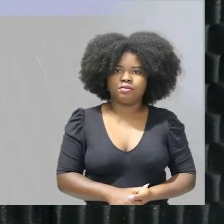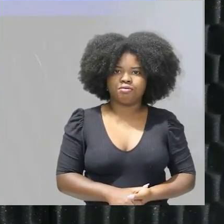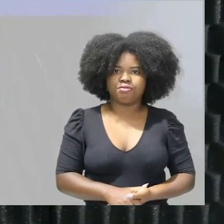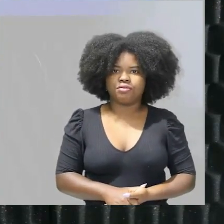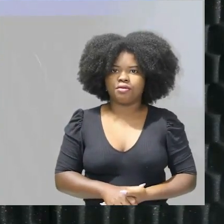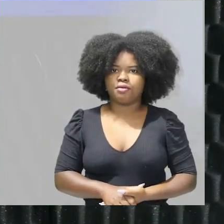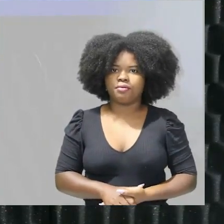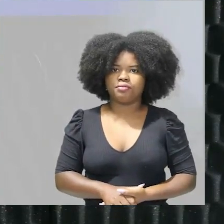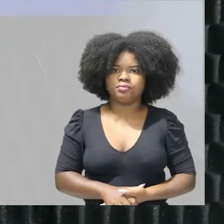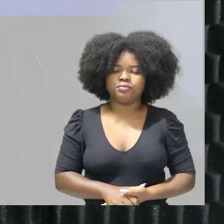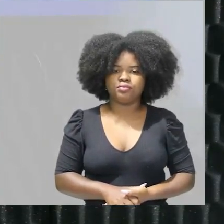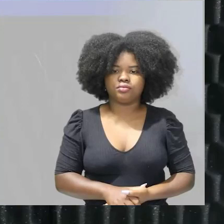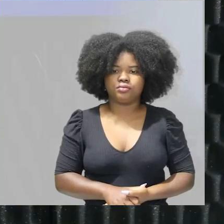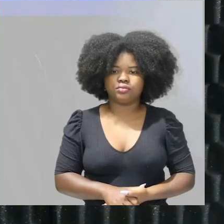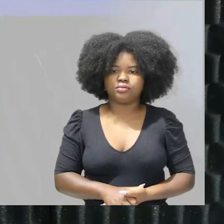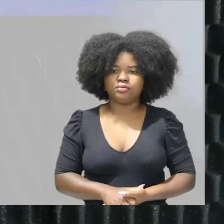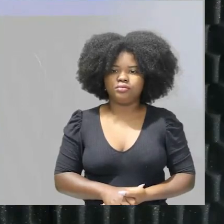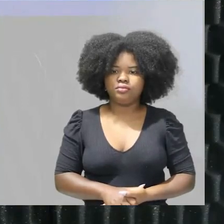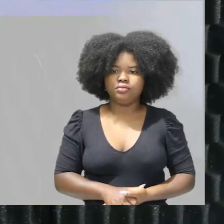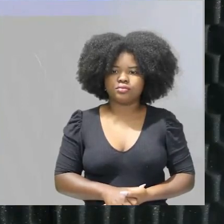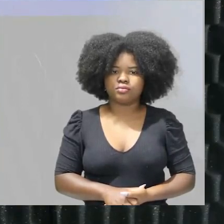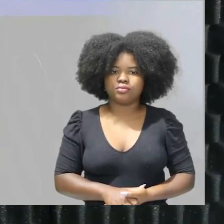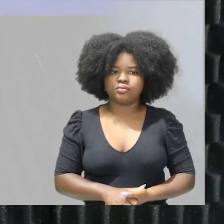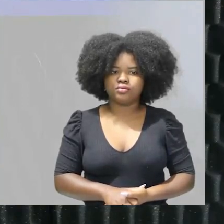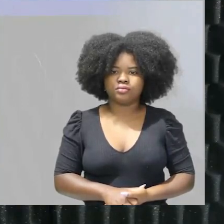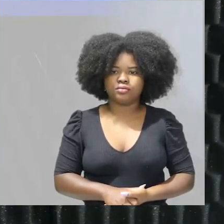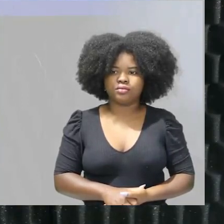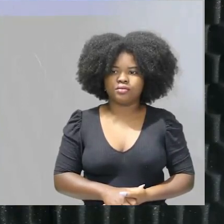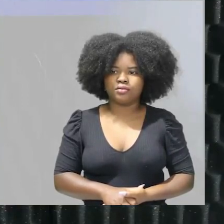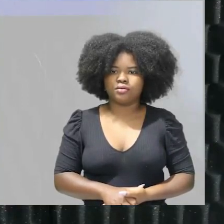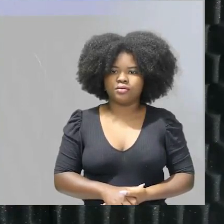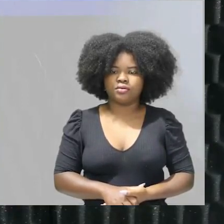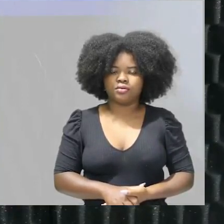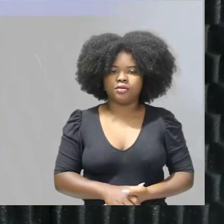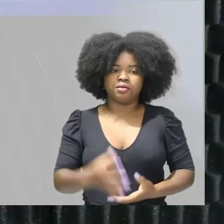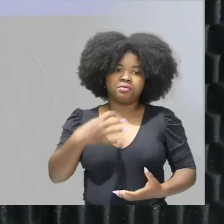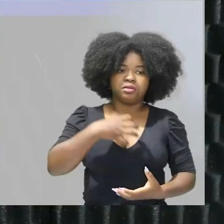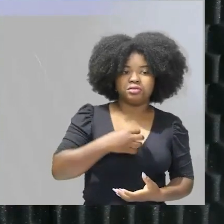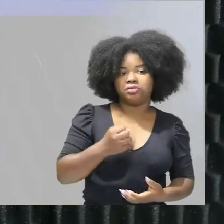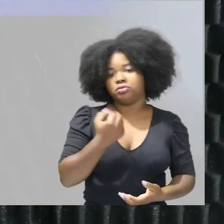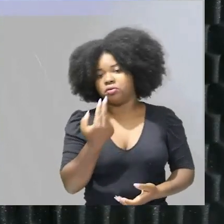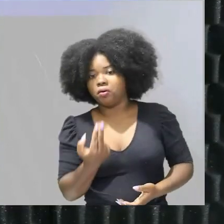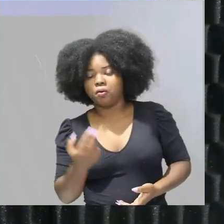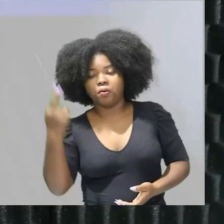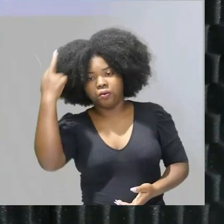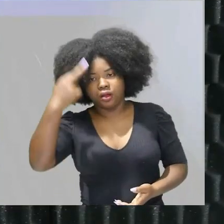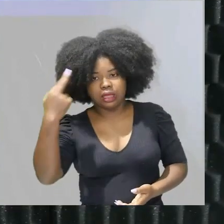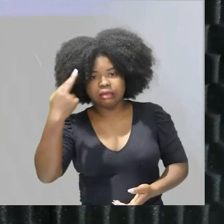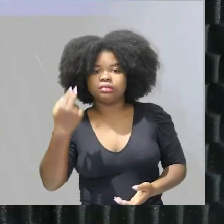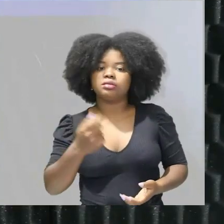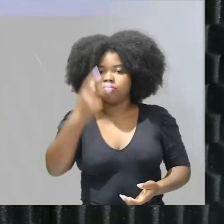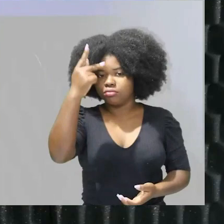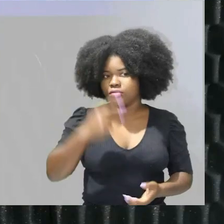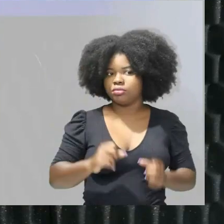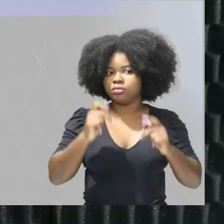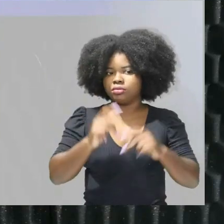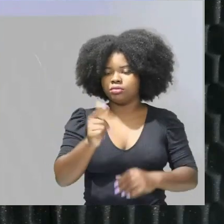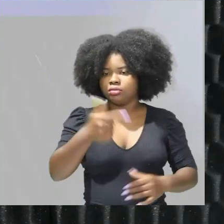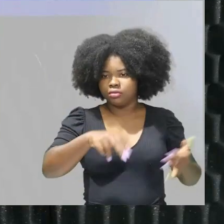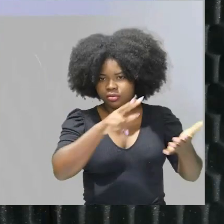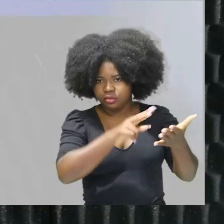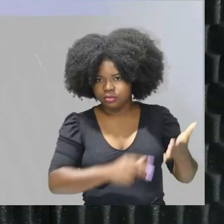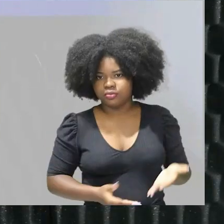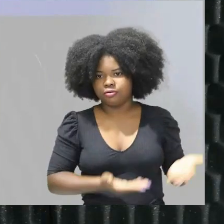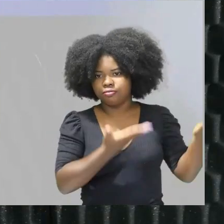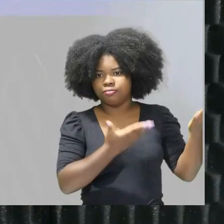modo pelo qual o sujeito ser apropria tá pelo sentido pela razão dele mesmo e para compreender o